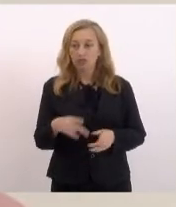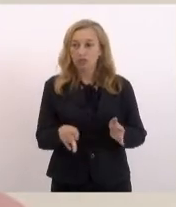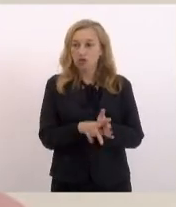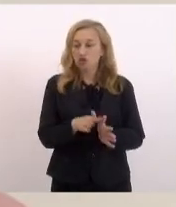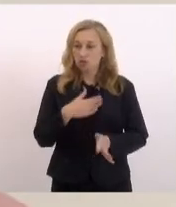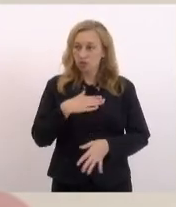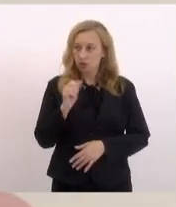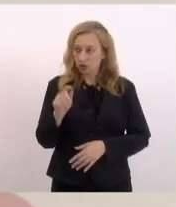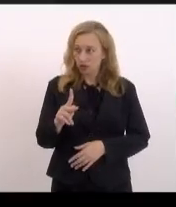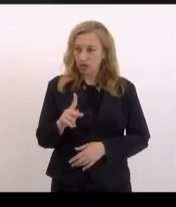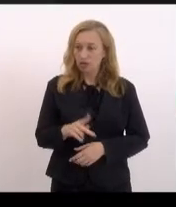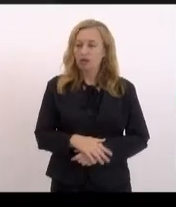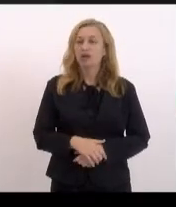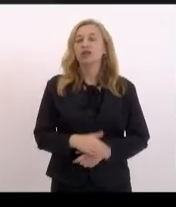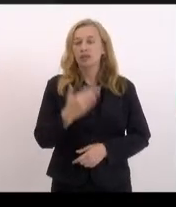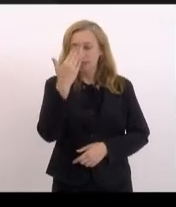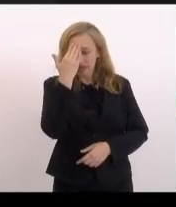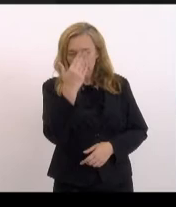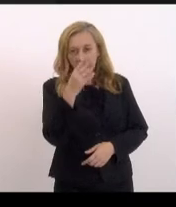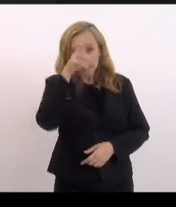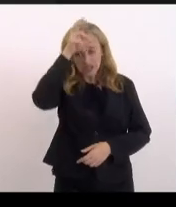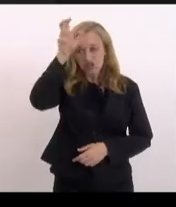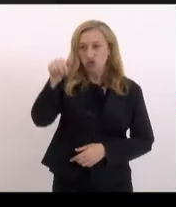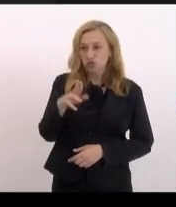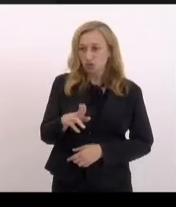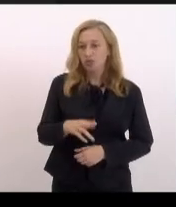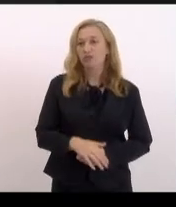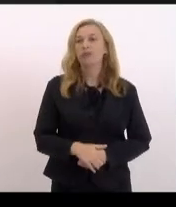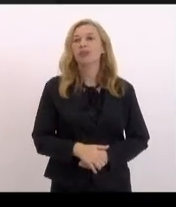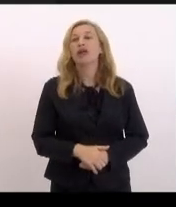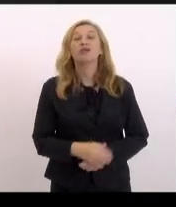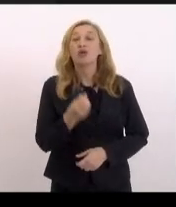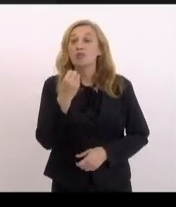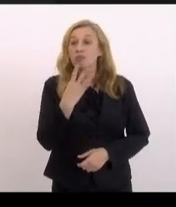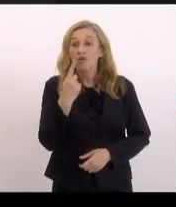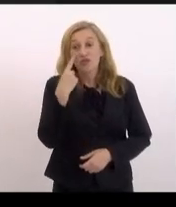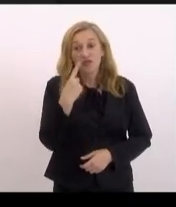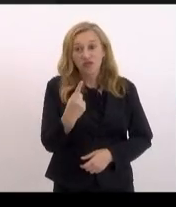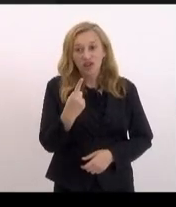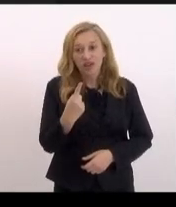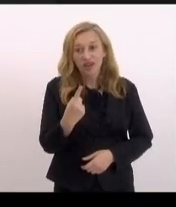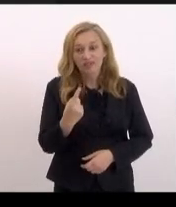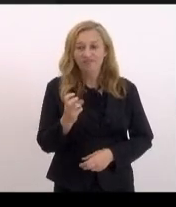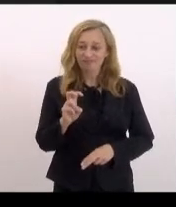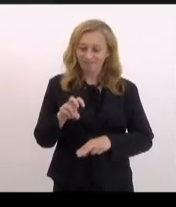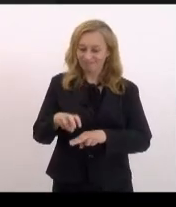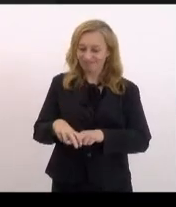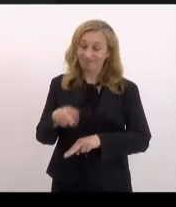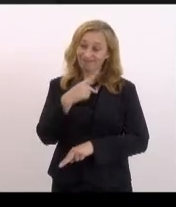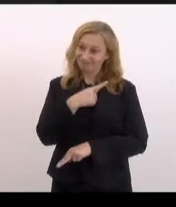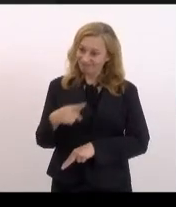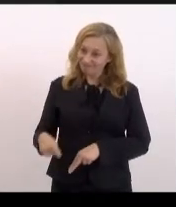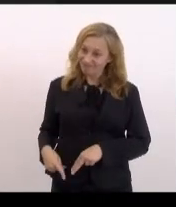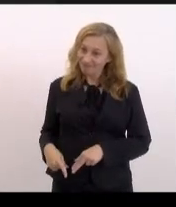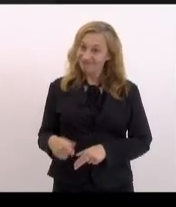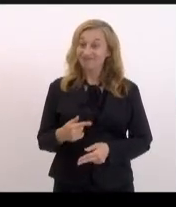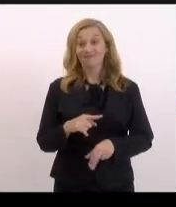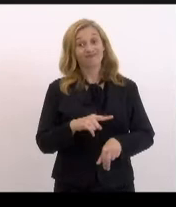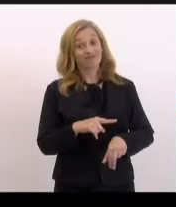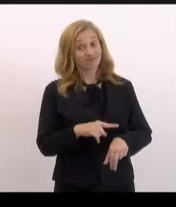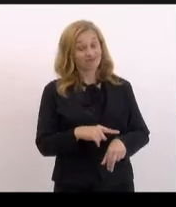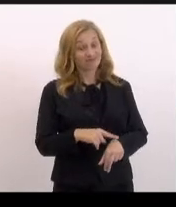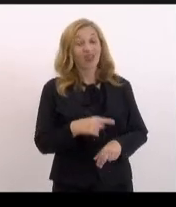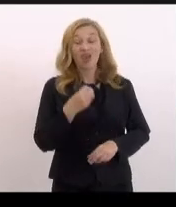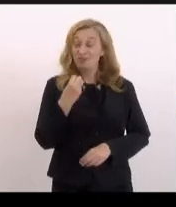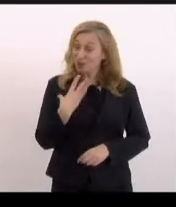tá? Obrigada, tia Ju. Muito bom vê-la presidindo o expediente. É